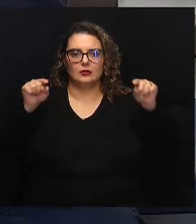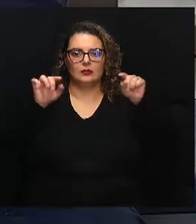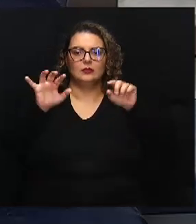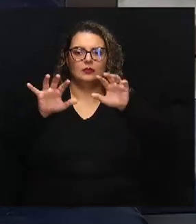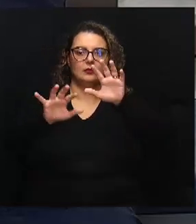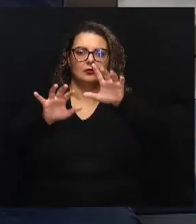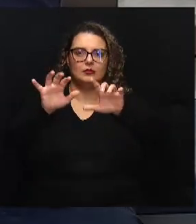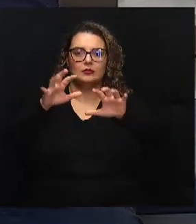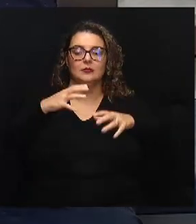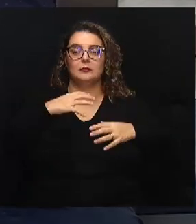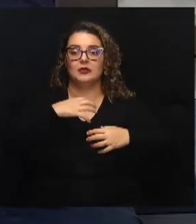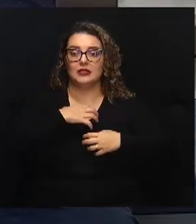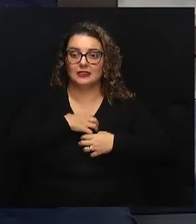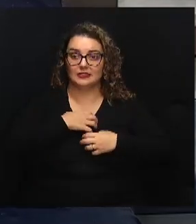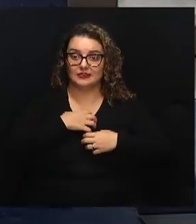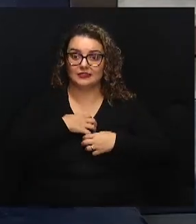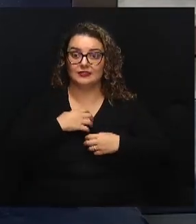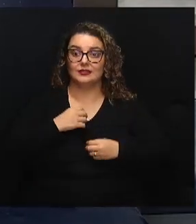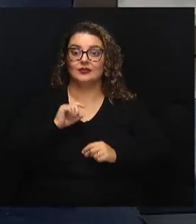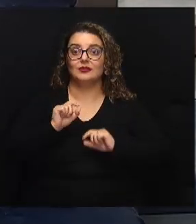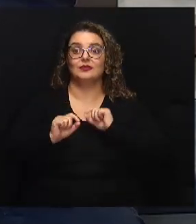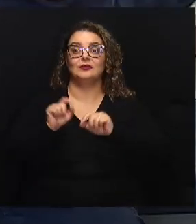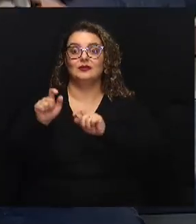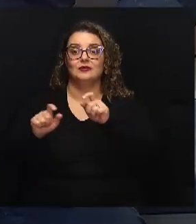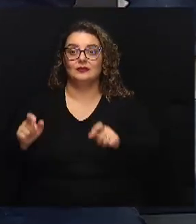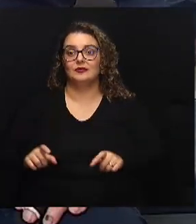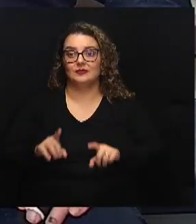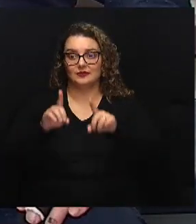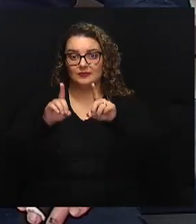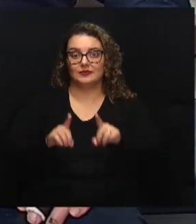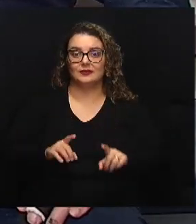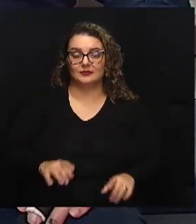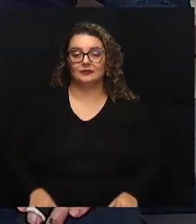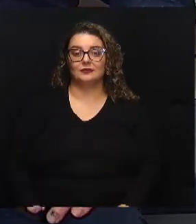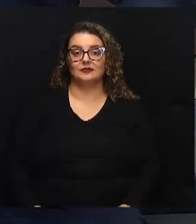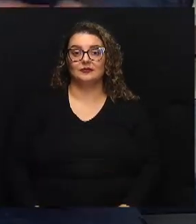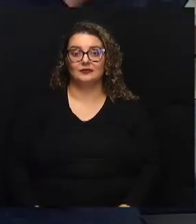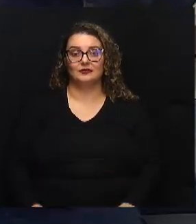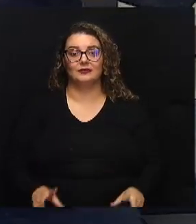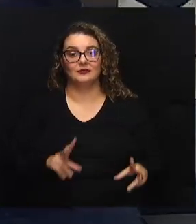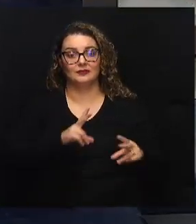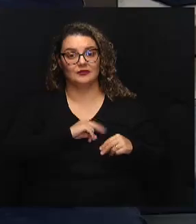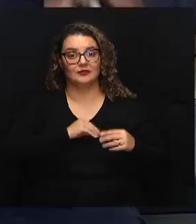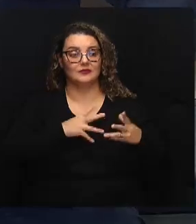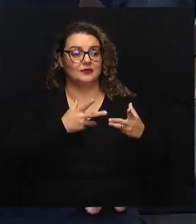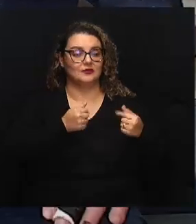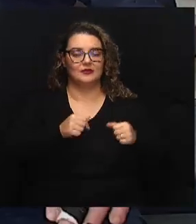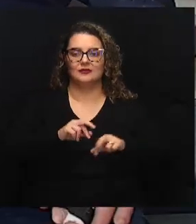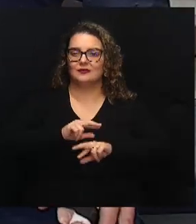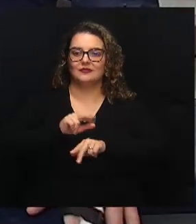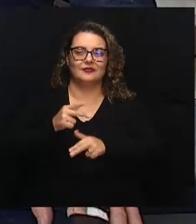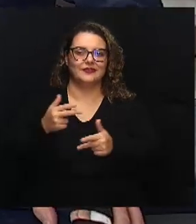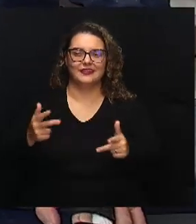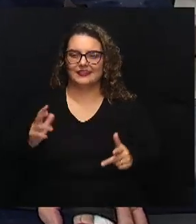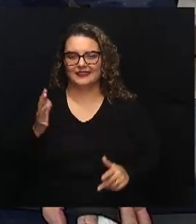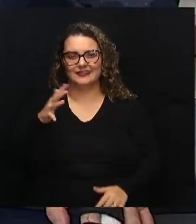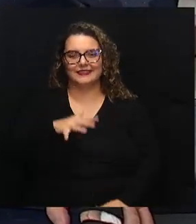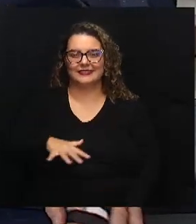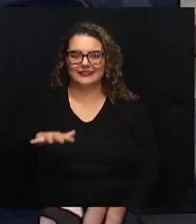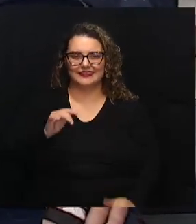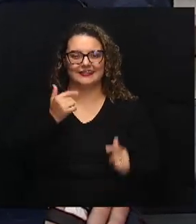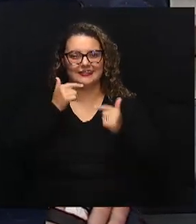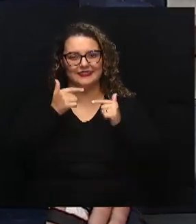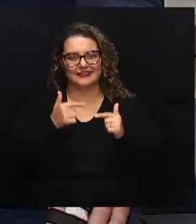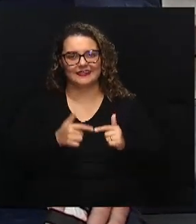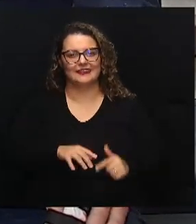para sentir o que sente uma pessoa deficiente. Então tem acontecido muitas coisas nessa área.